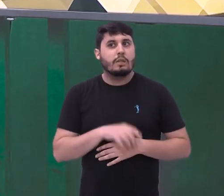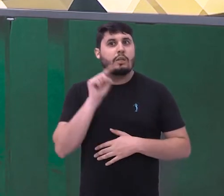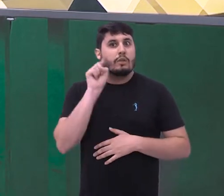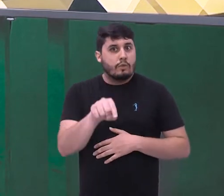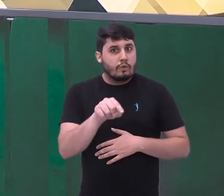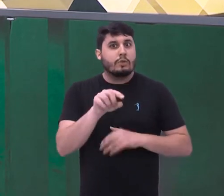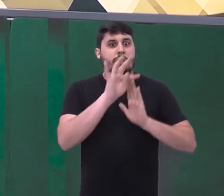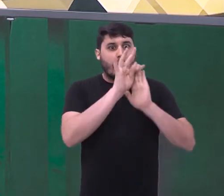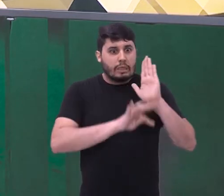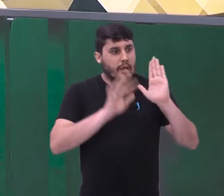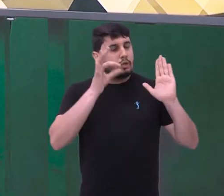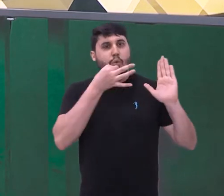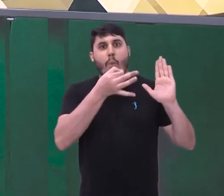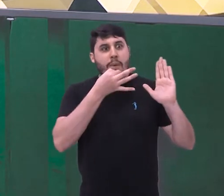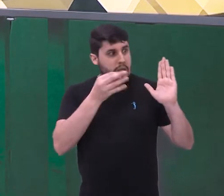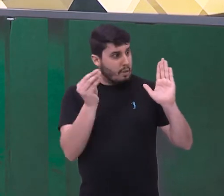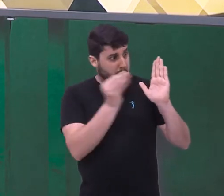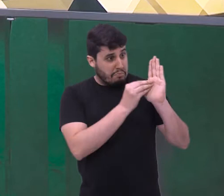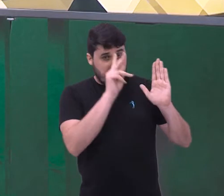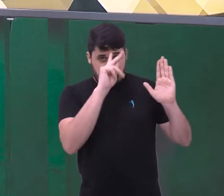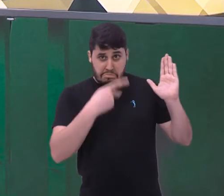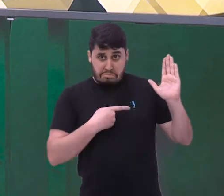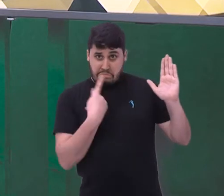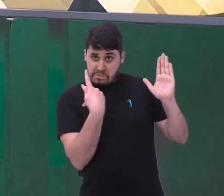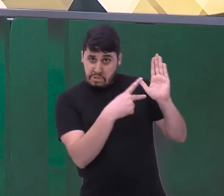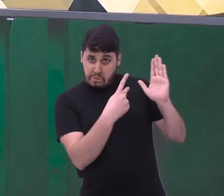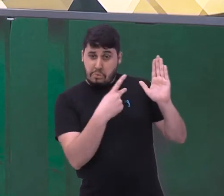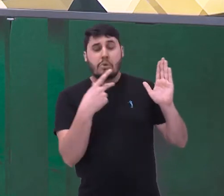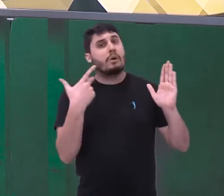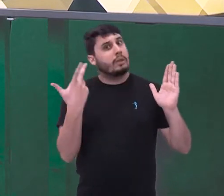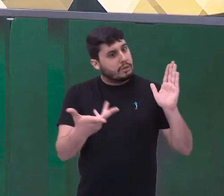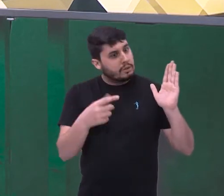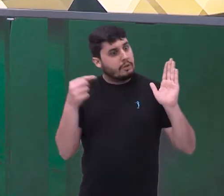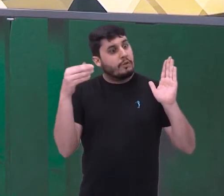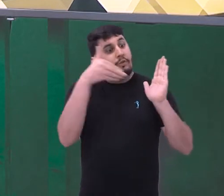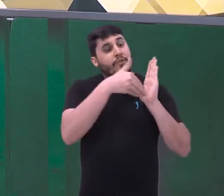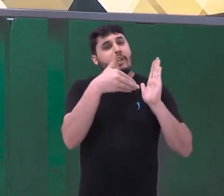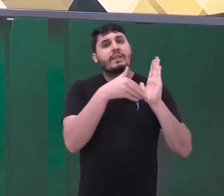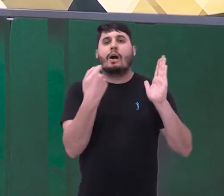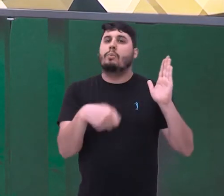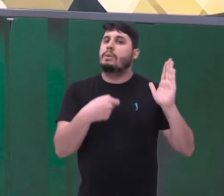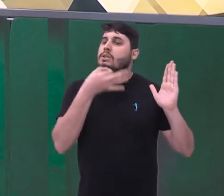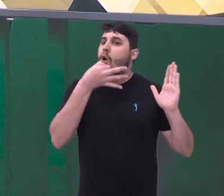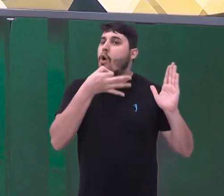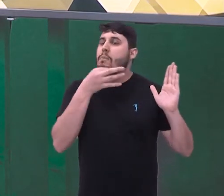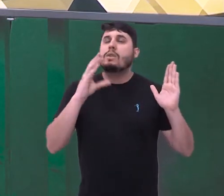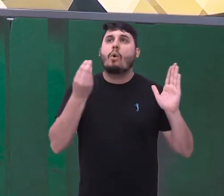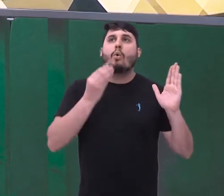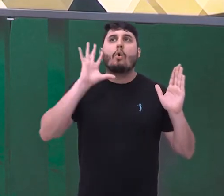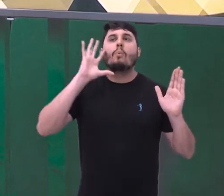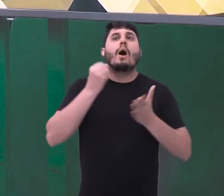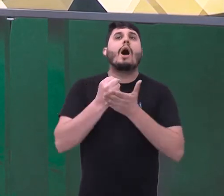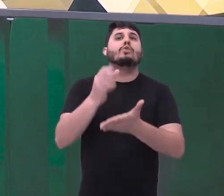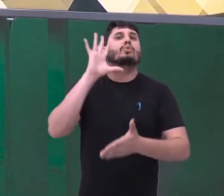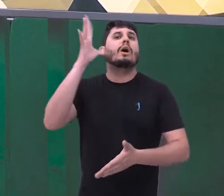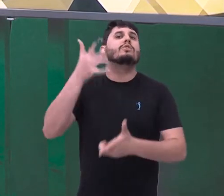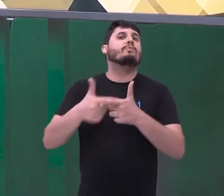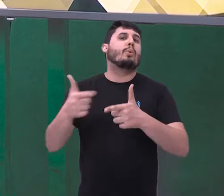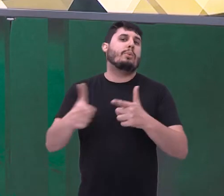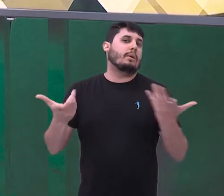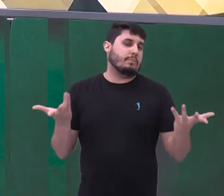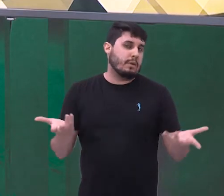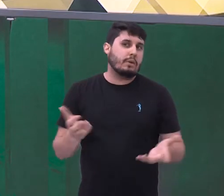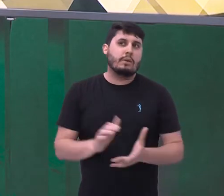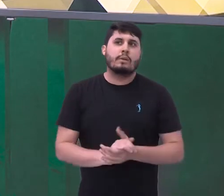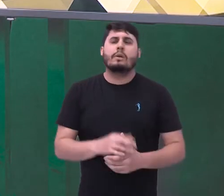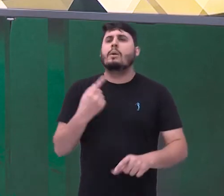que argumentou sobre? Resolva. Todo mundo sabe fazer isso. Como eu disse a você, quando a gente tem a